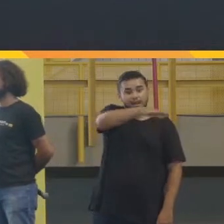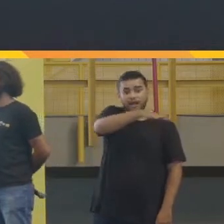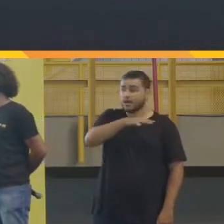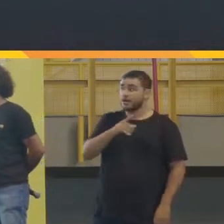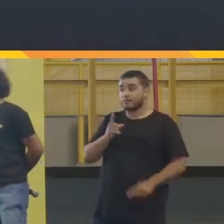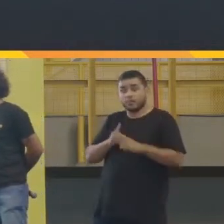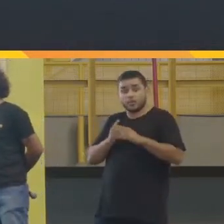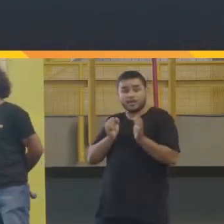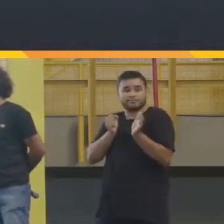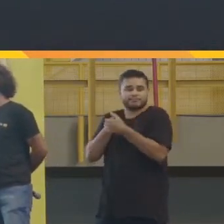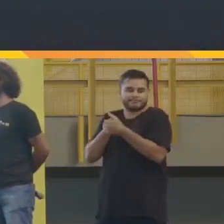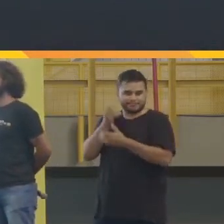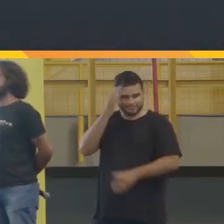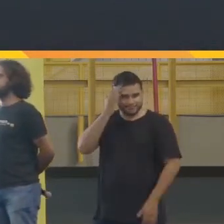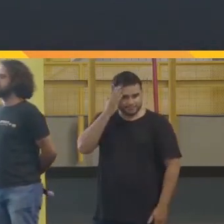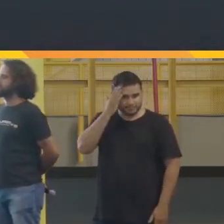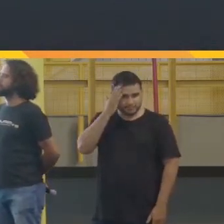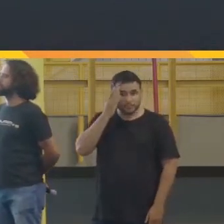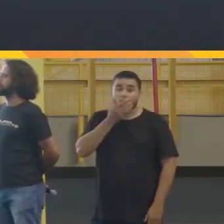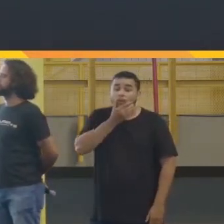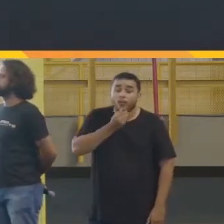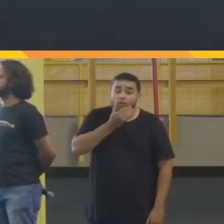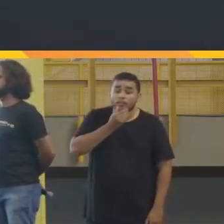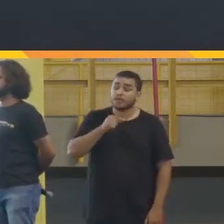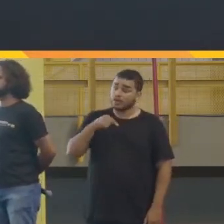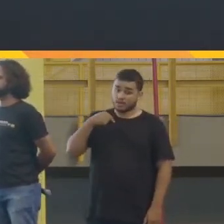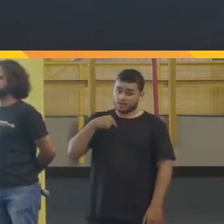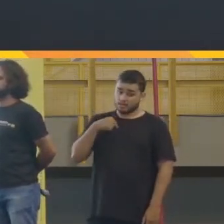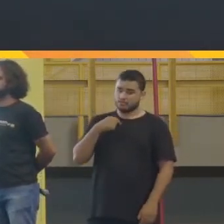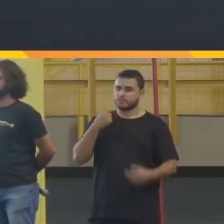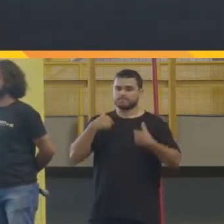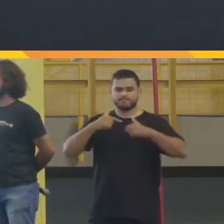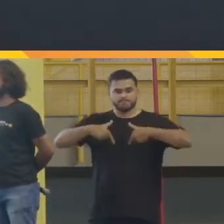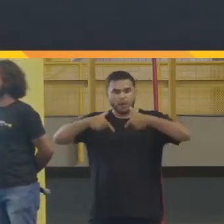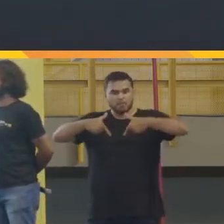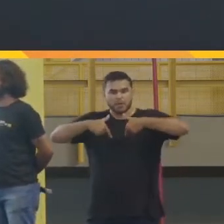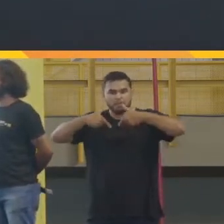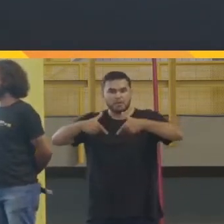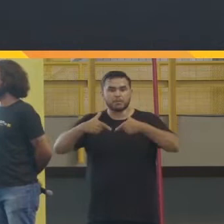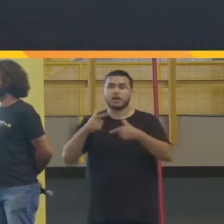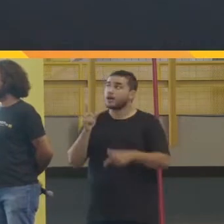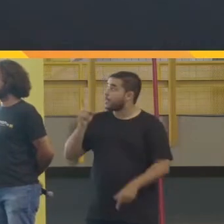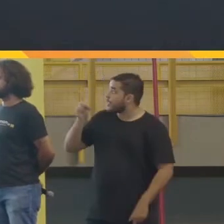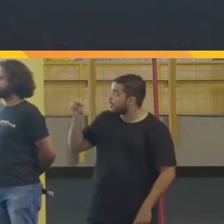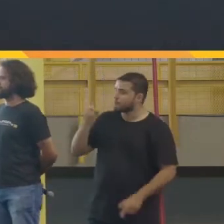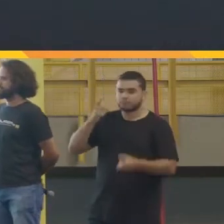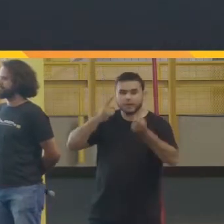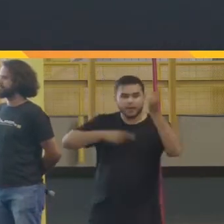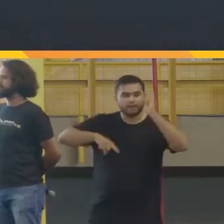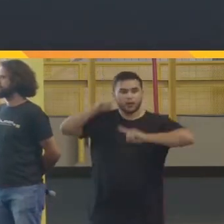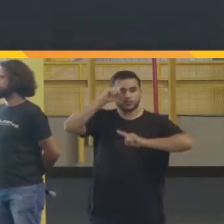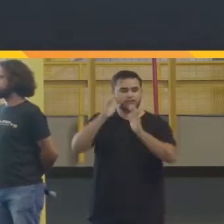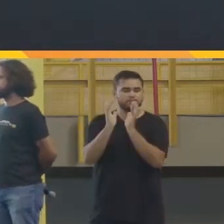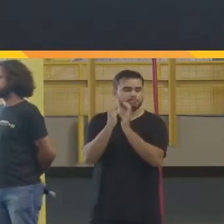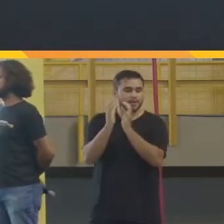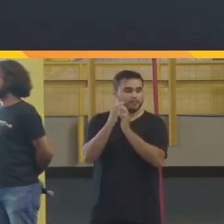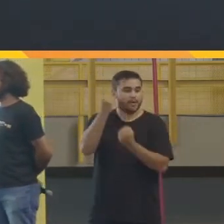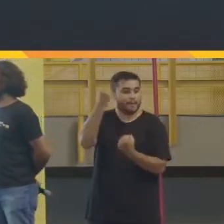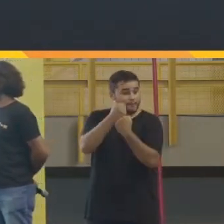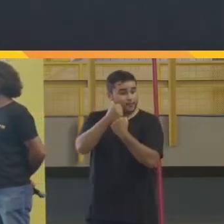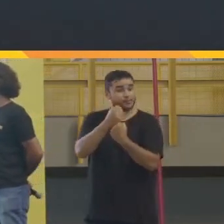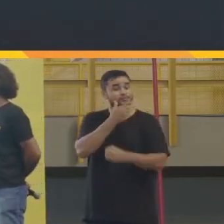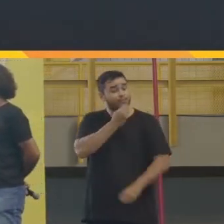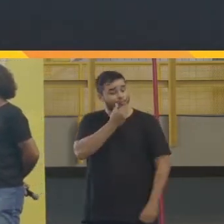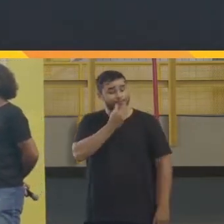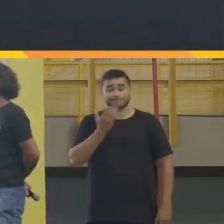Ele foi o grande responsável pela Revolução Pernambucana aqui no Ceará, tá? Aí vamos lá, para eu concluir